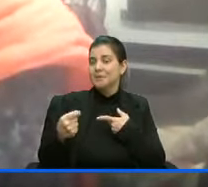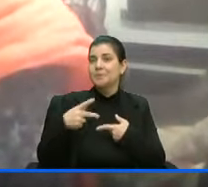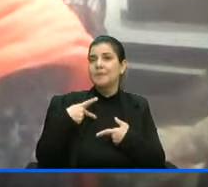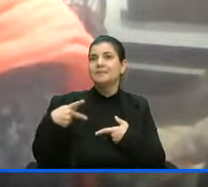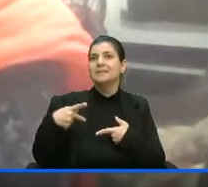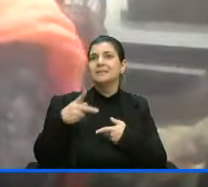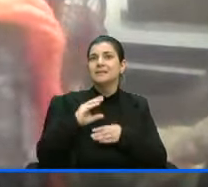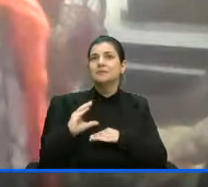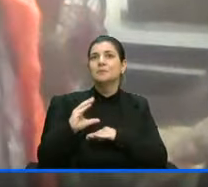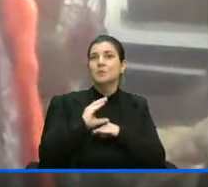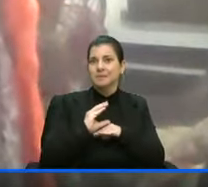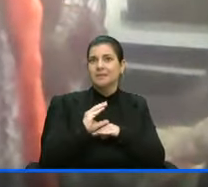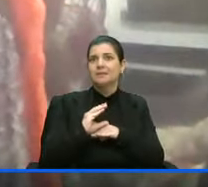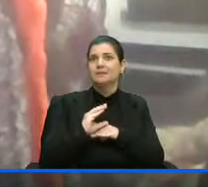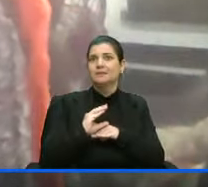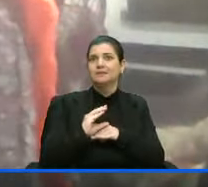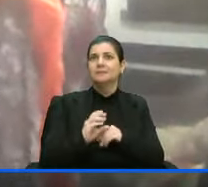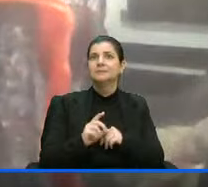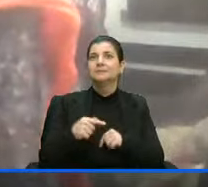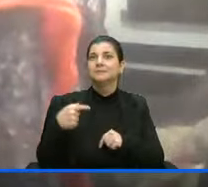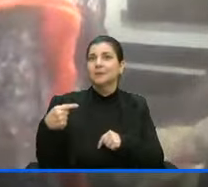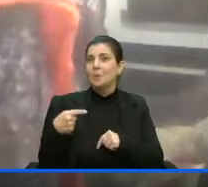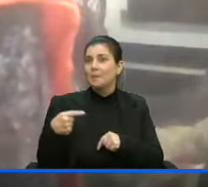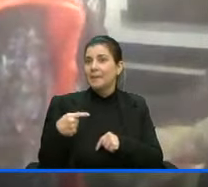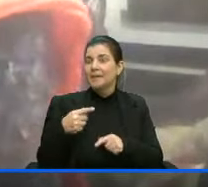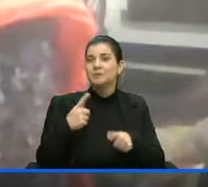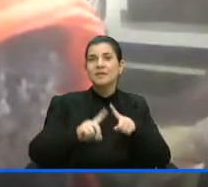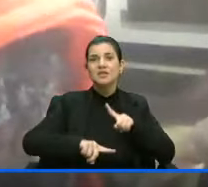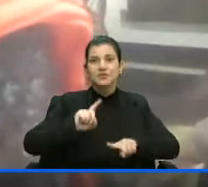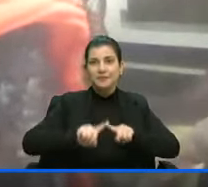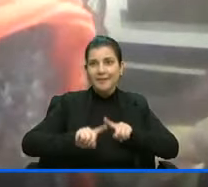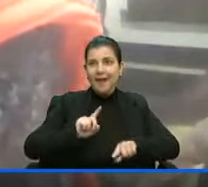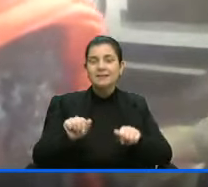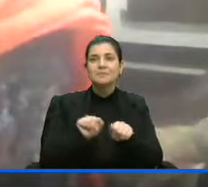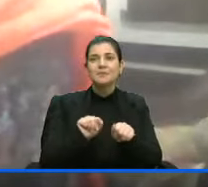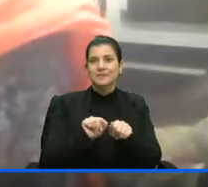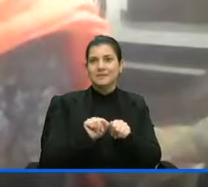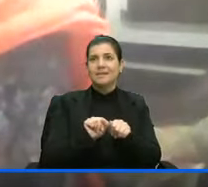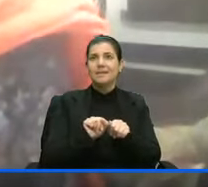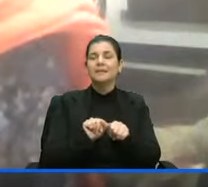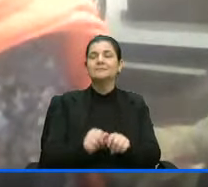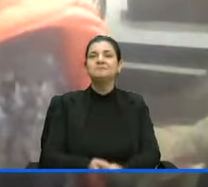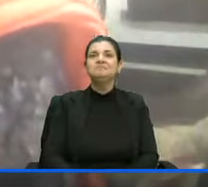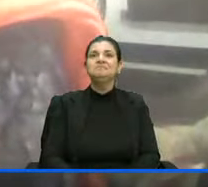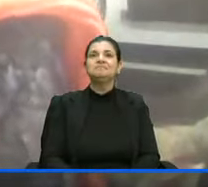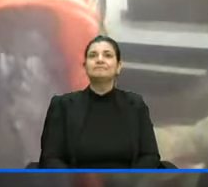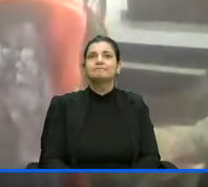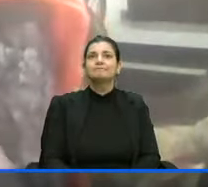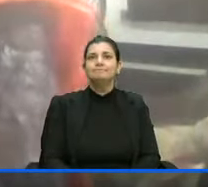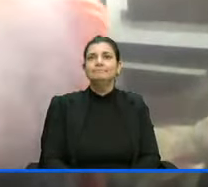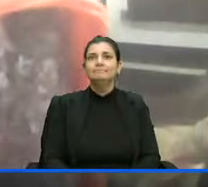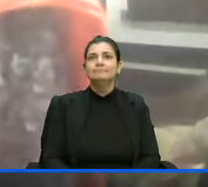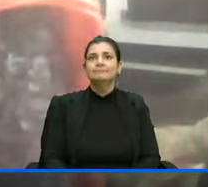conselho, está com menos tarefas, a coordenar por parte nossa, óbvio, né? Mas veja, tem um no